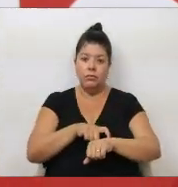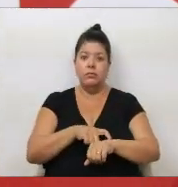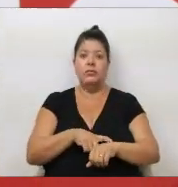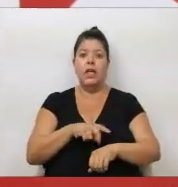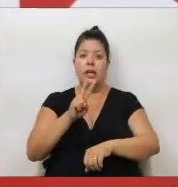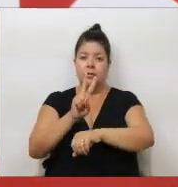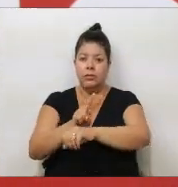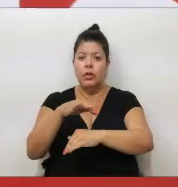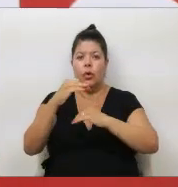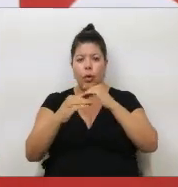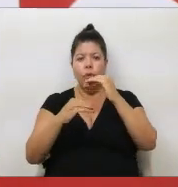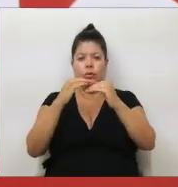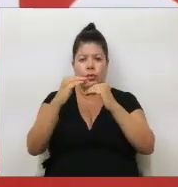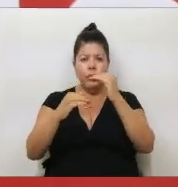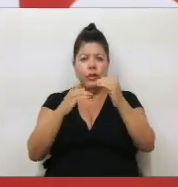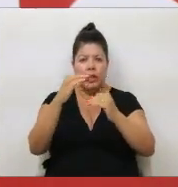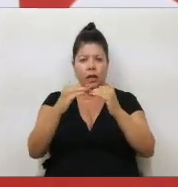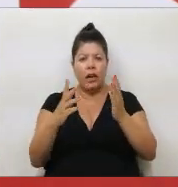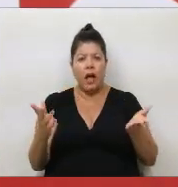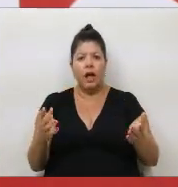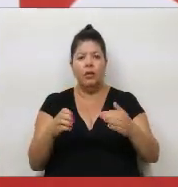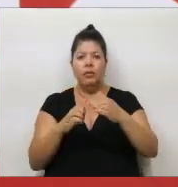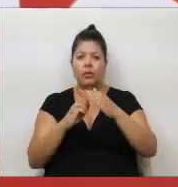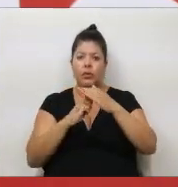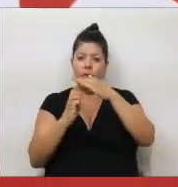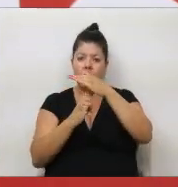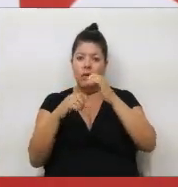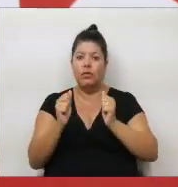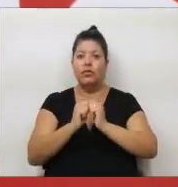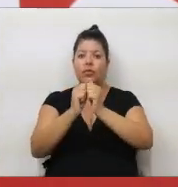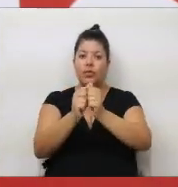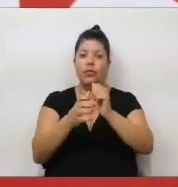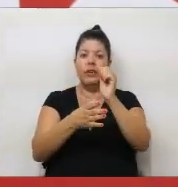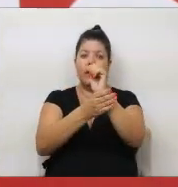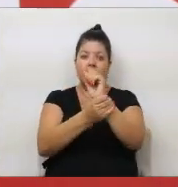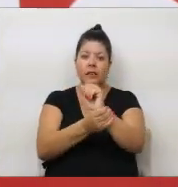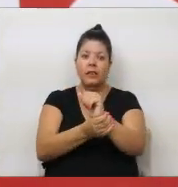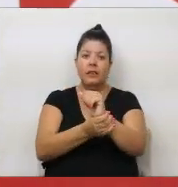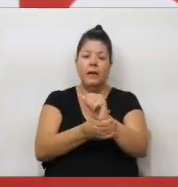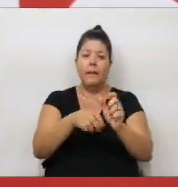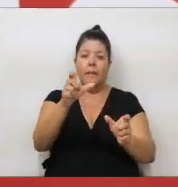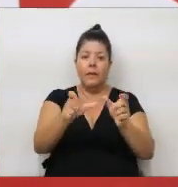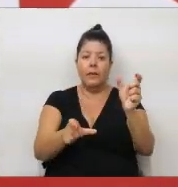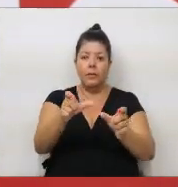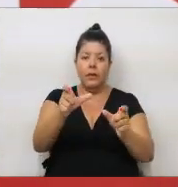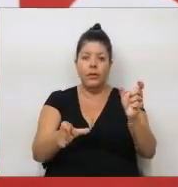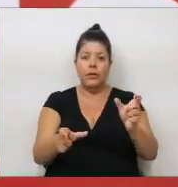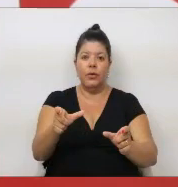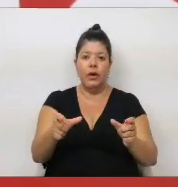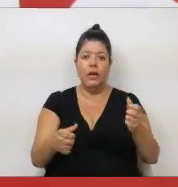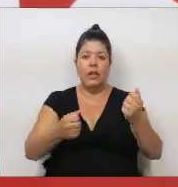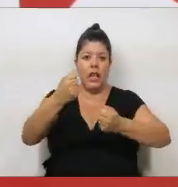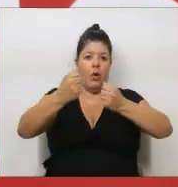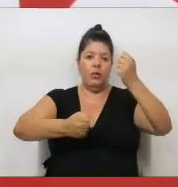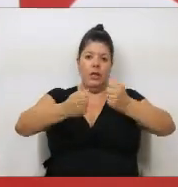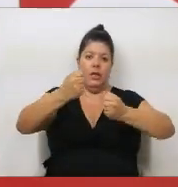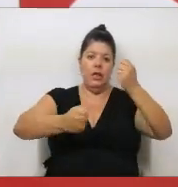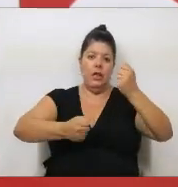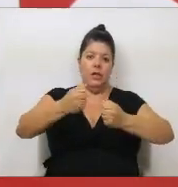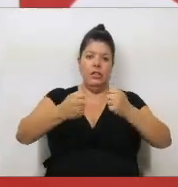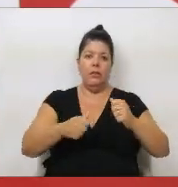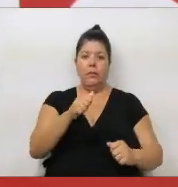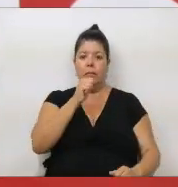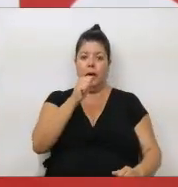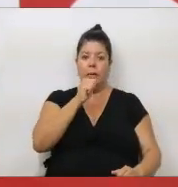que ser construído, obviamente, com os empresários. A garantia de que as pessoas não dirijam alcoolizadas,